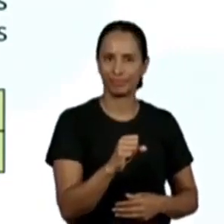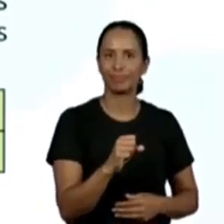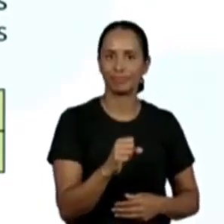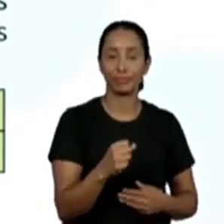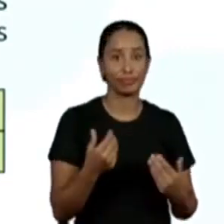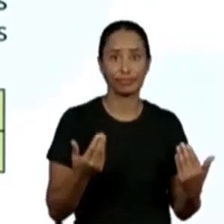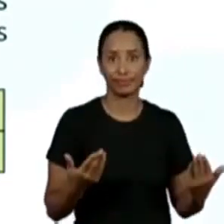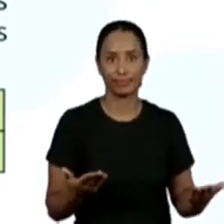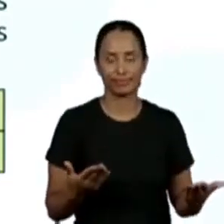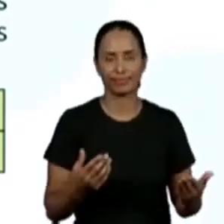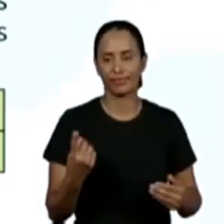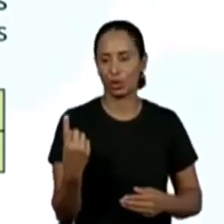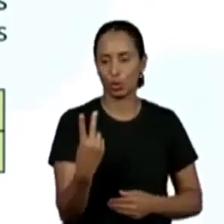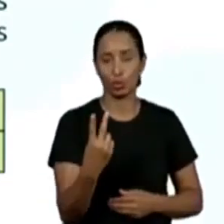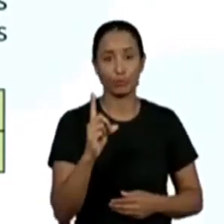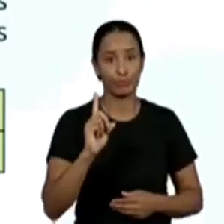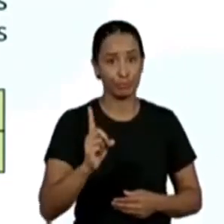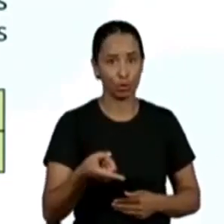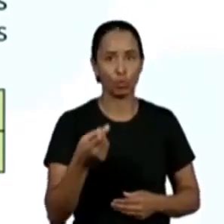tenho